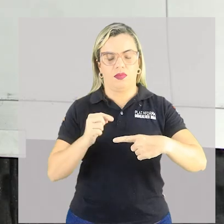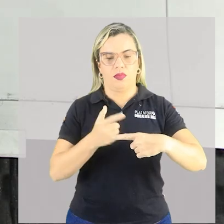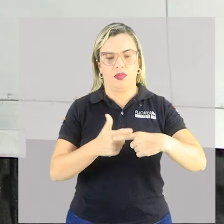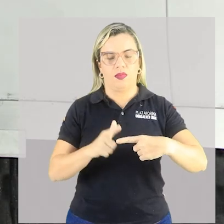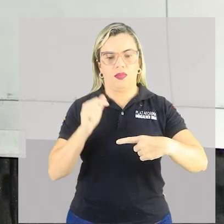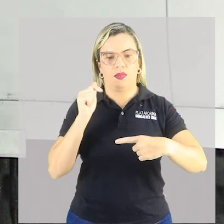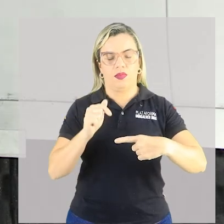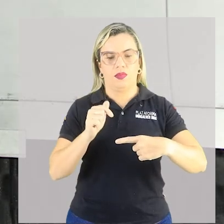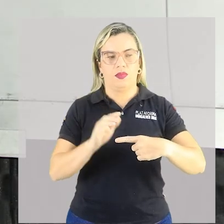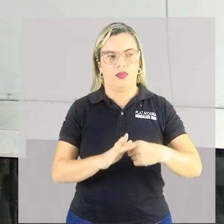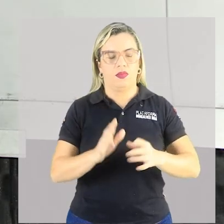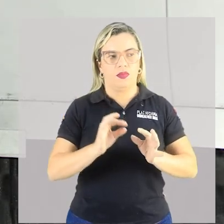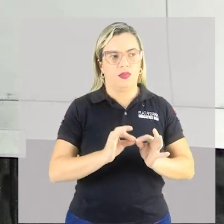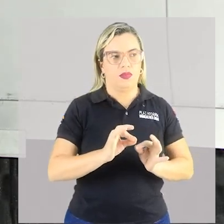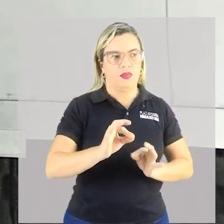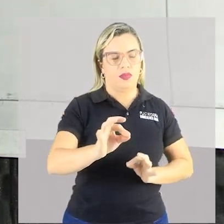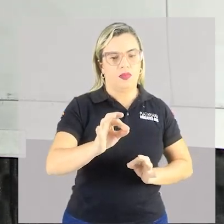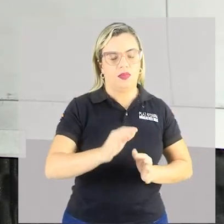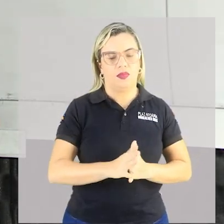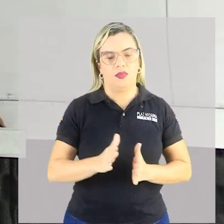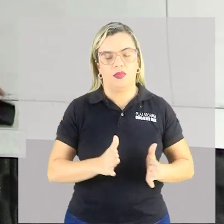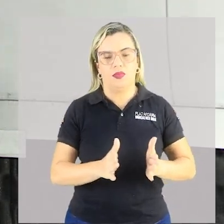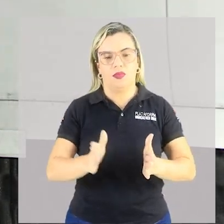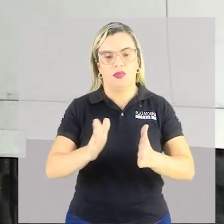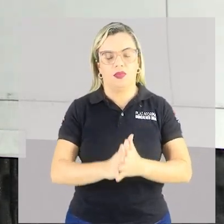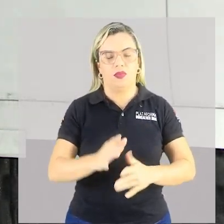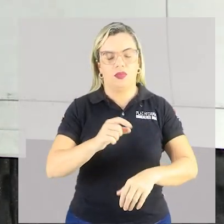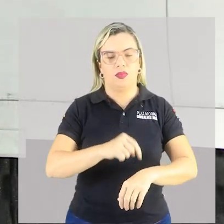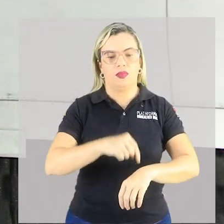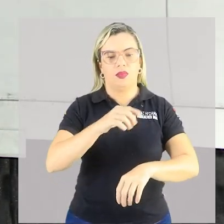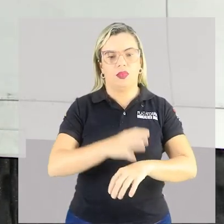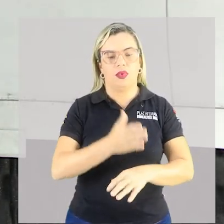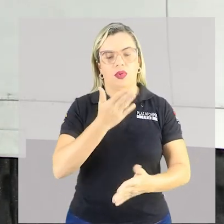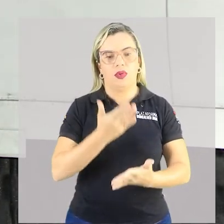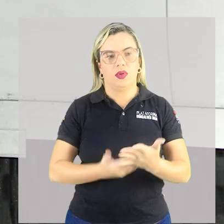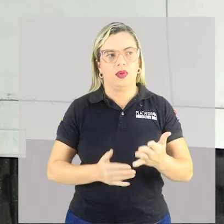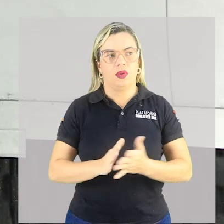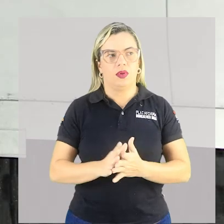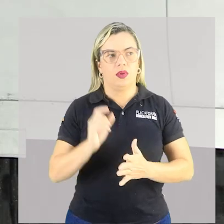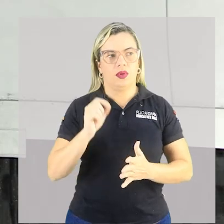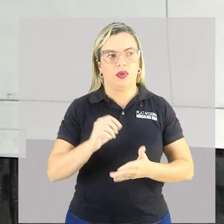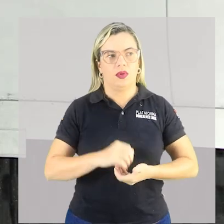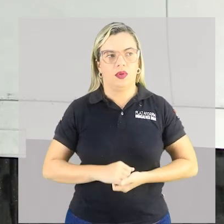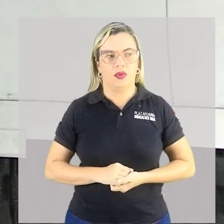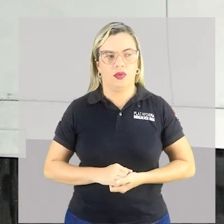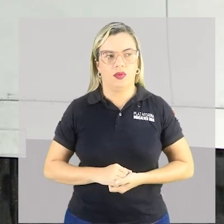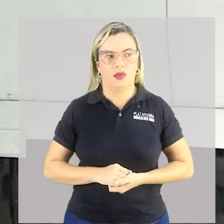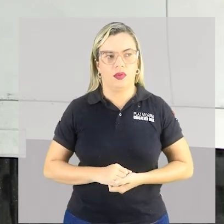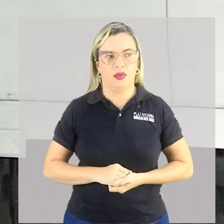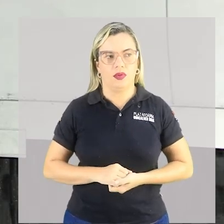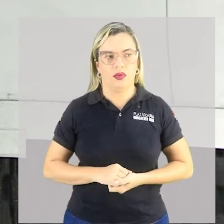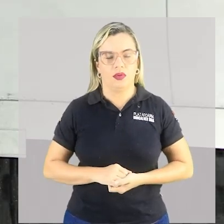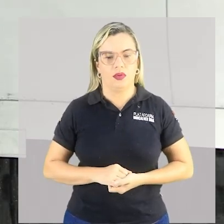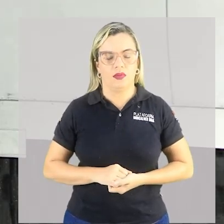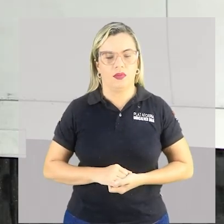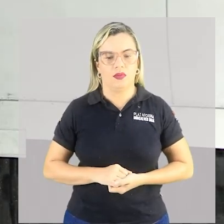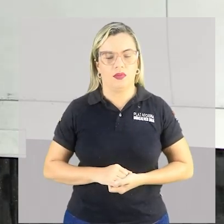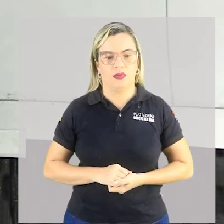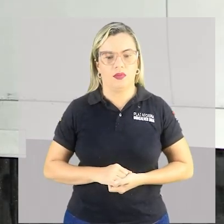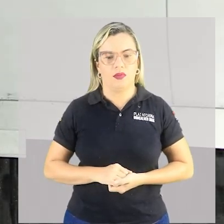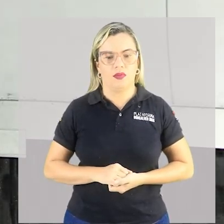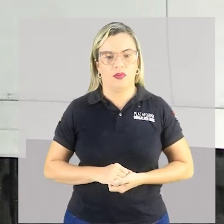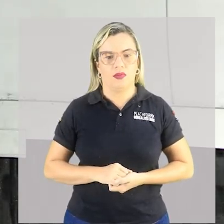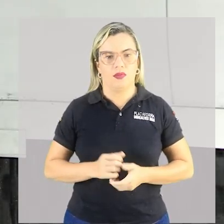Entre a distância percorrida e o tempo, tá? Dá só uma trocadinha aqui que ficou ao contrário, tá